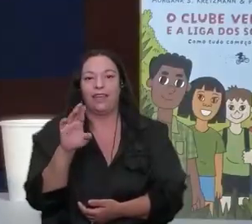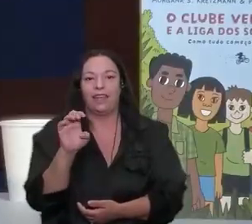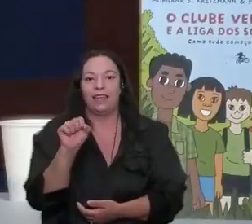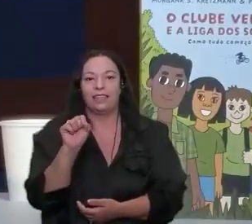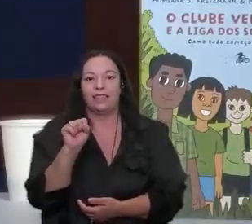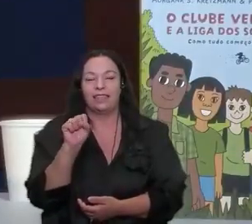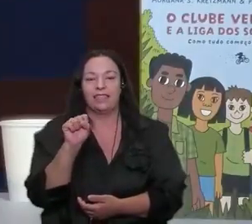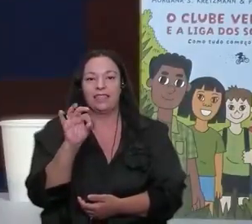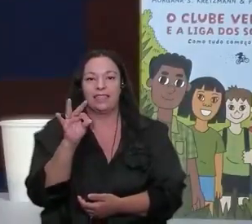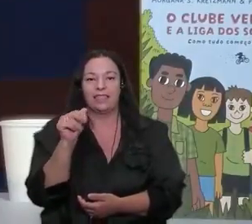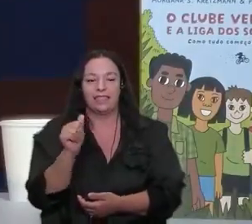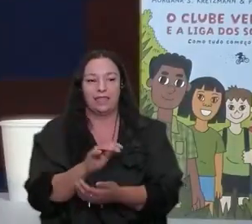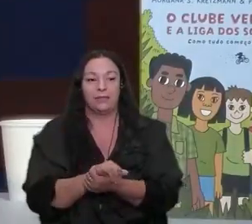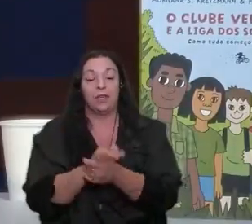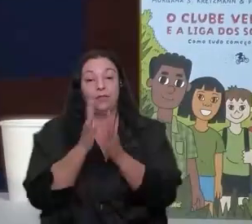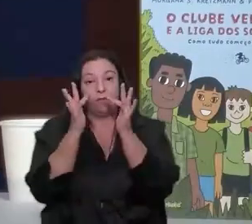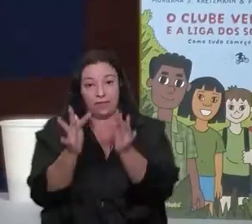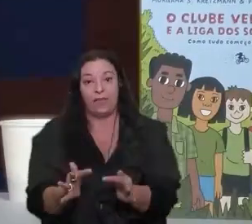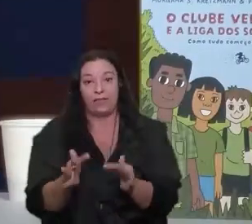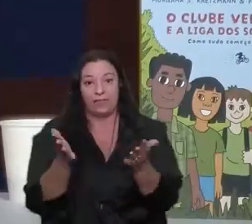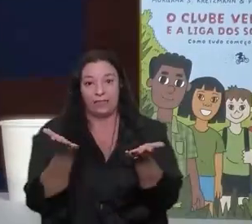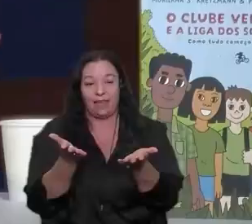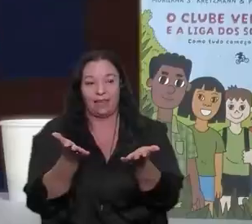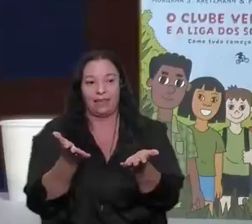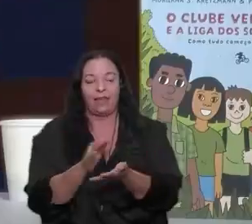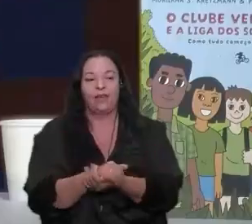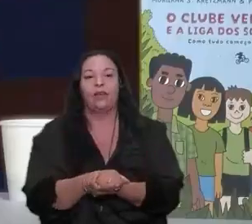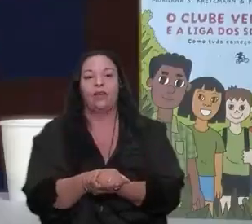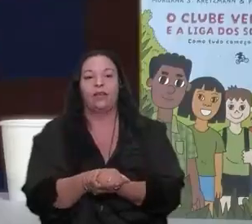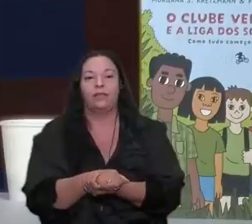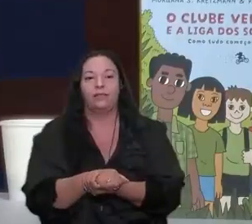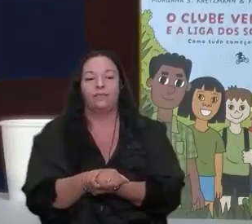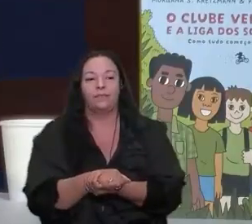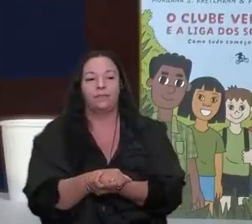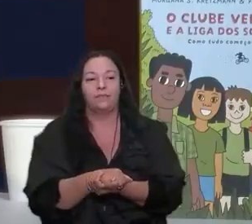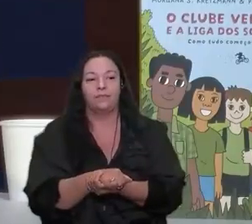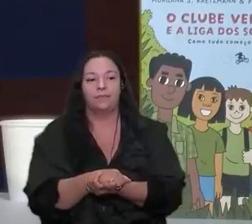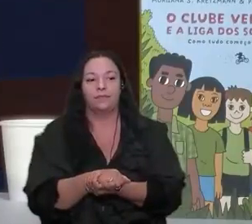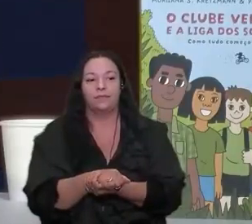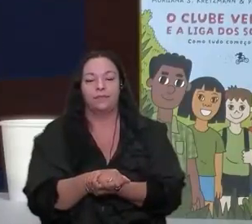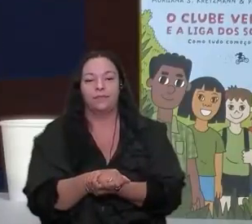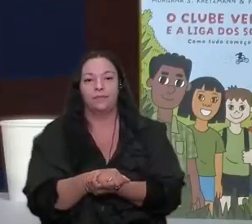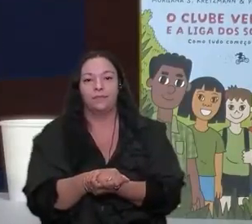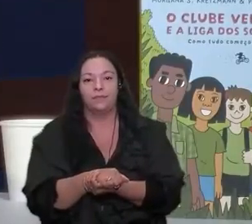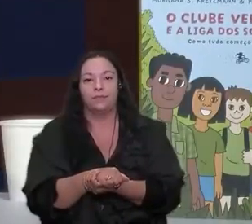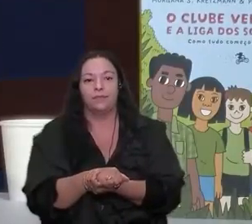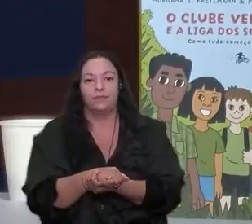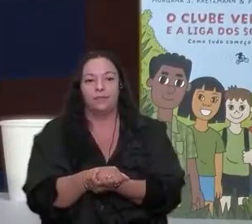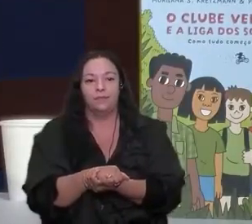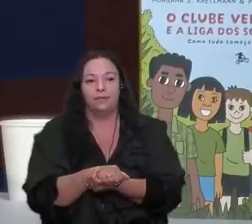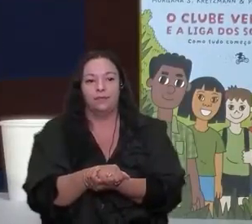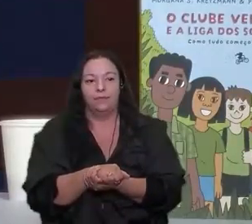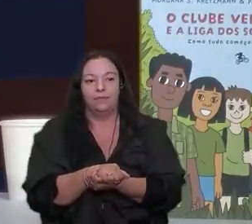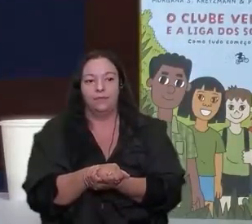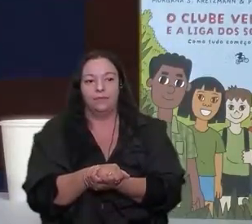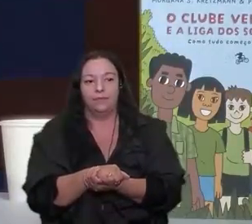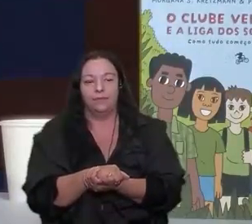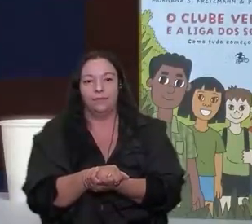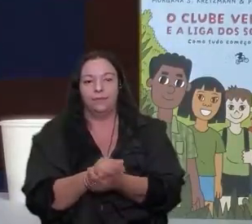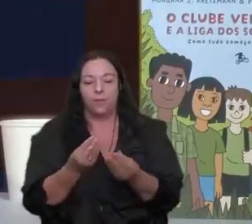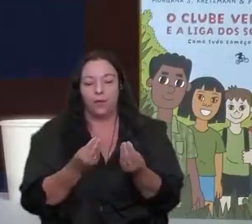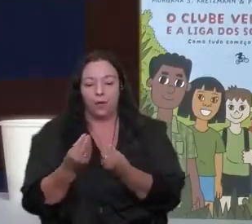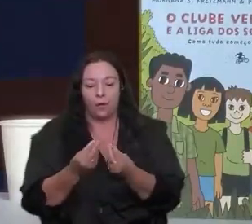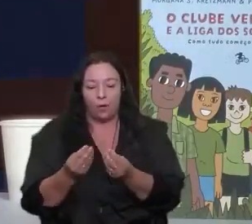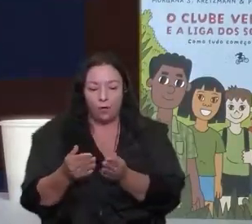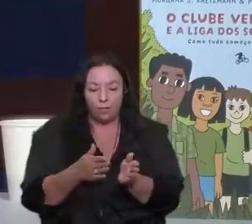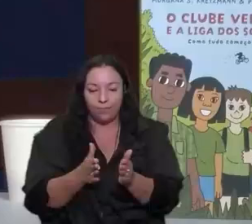Eu acho que eu vou encerrar aqui, senão fica na maior falação. Eu acho que o que a gente... Como transpor essa